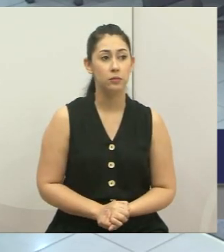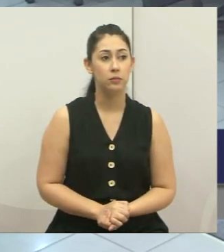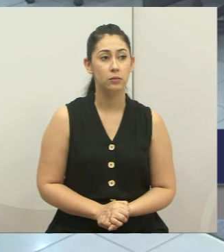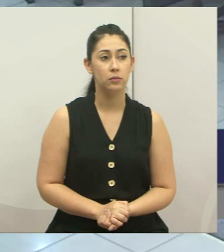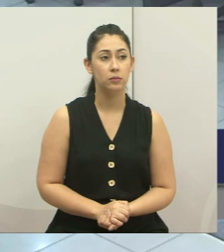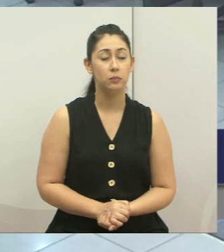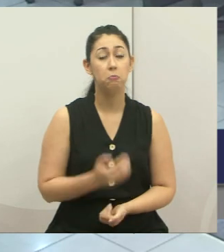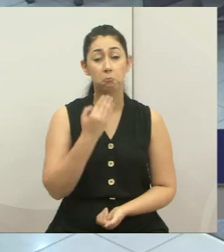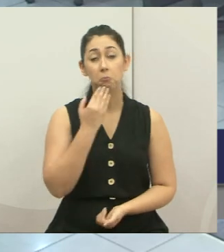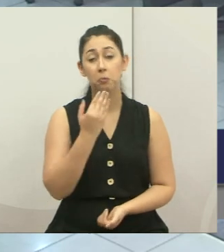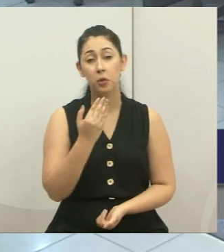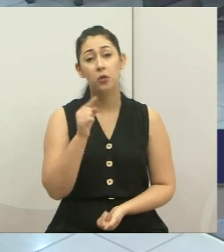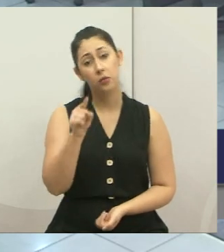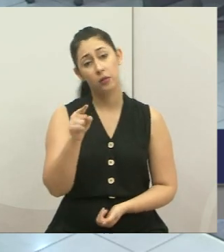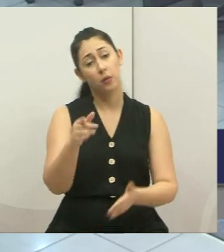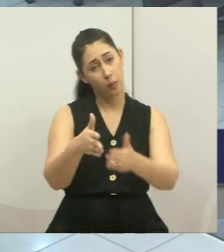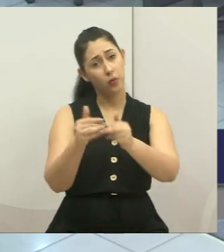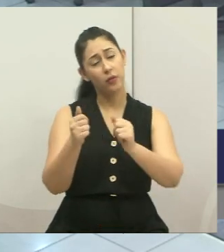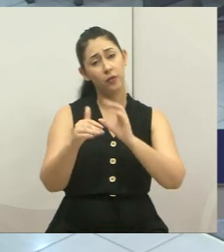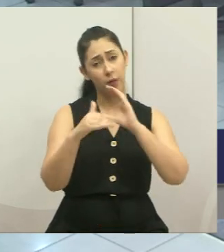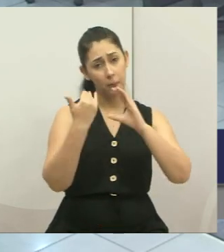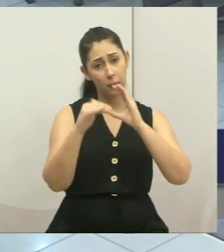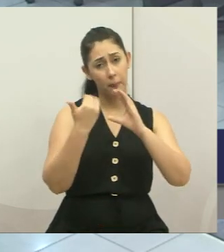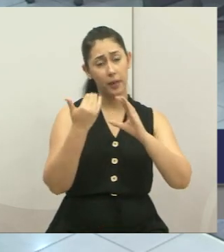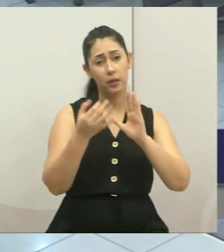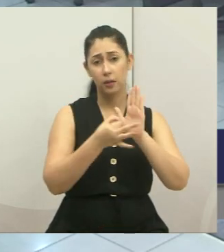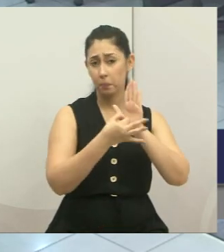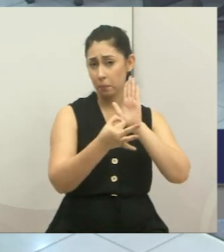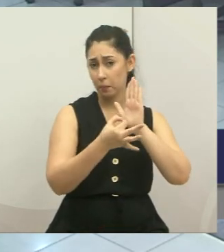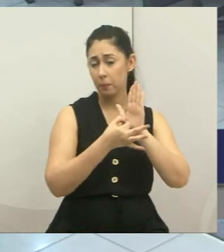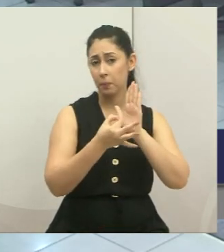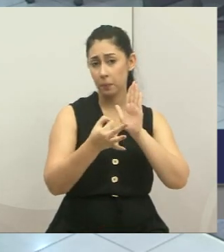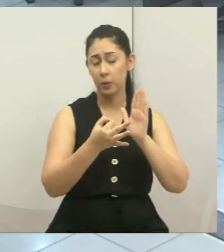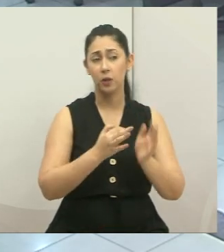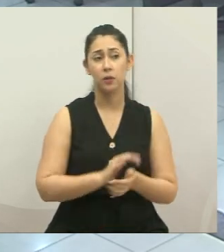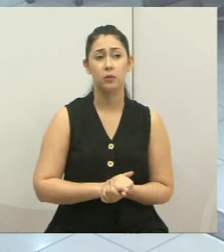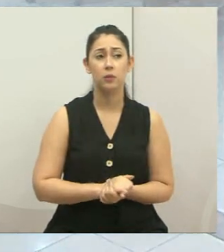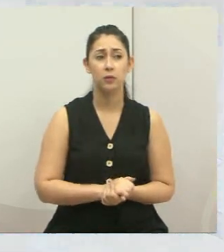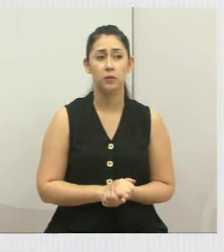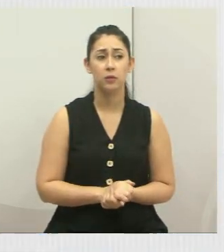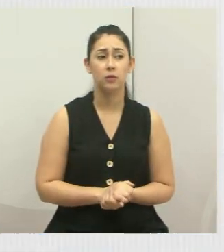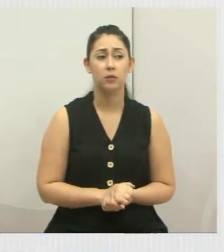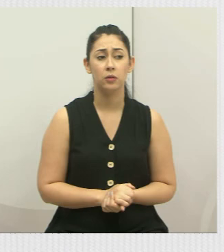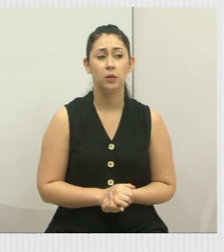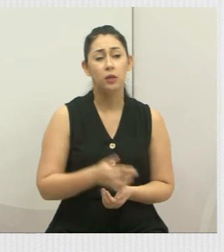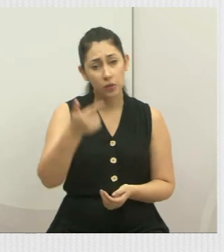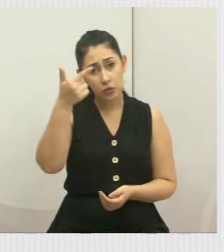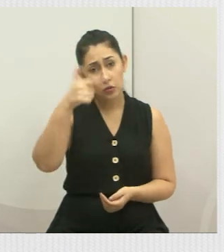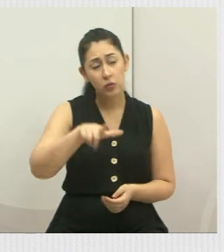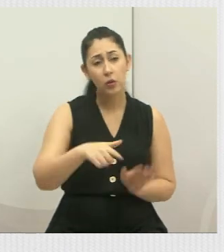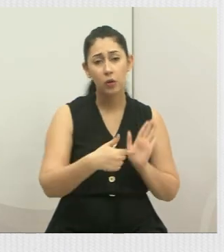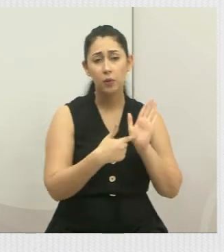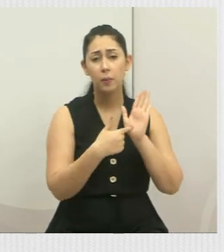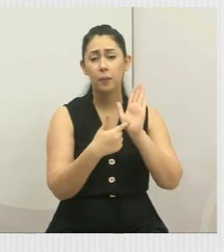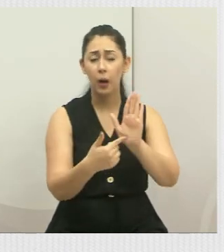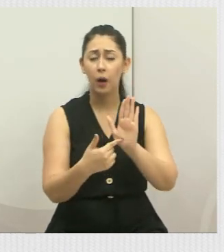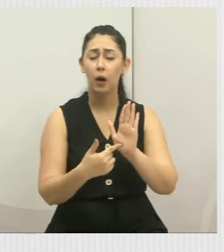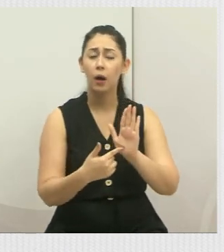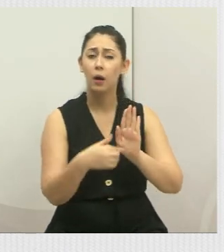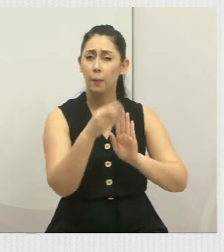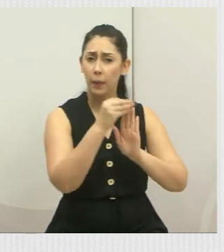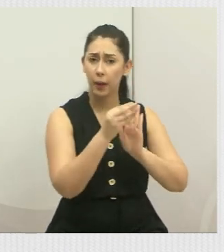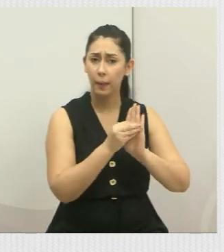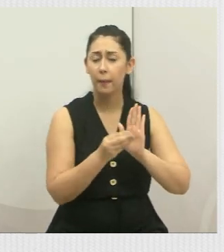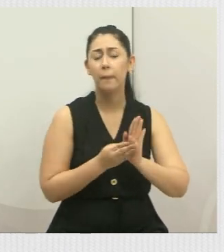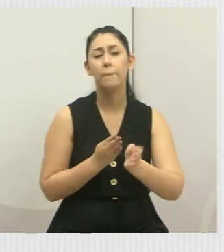Nós queremos pedir para que você, por favor, deixe a sua contribuição via formulário, acesse novamente o formulário, participe daquele